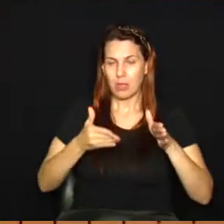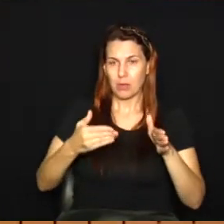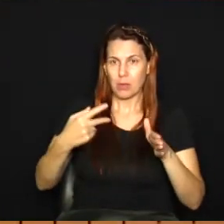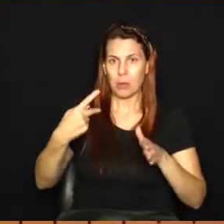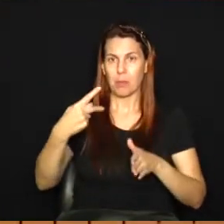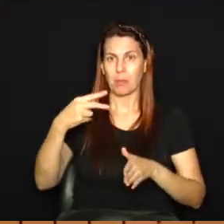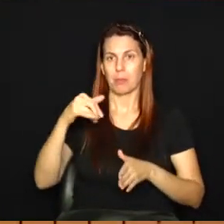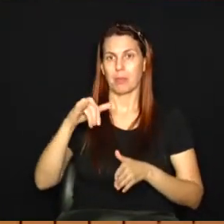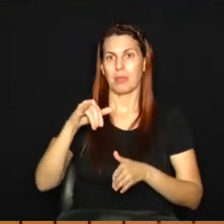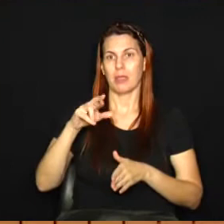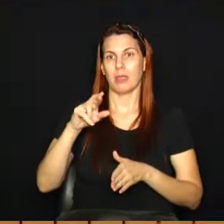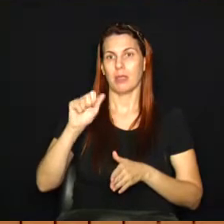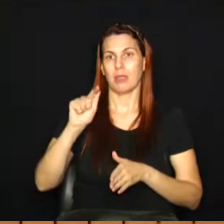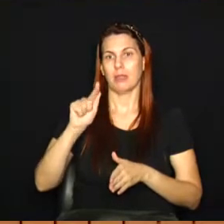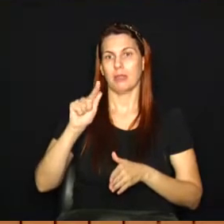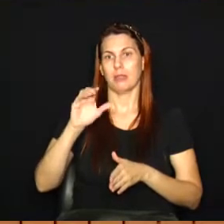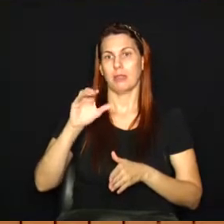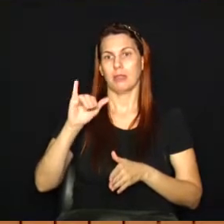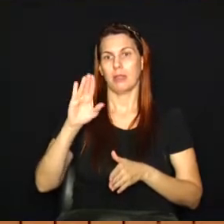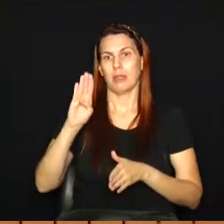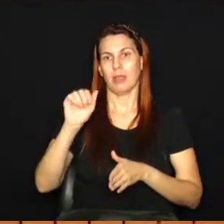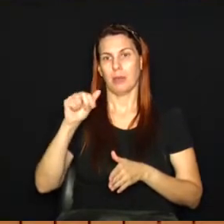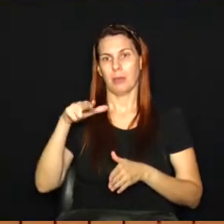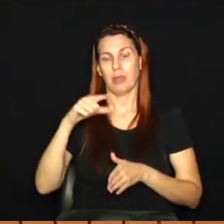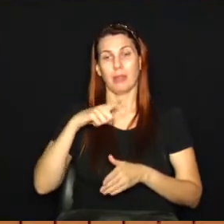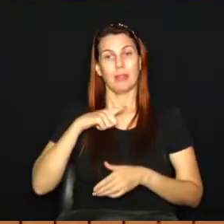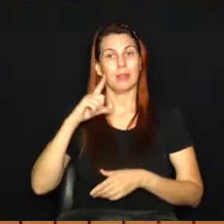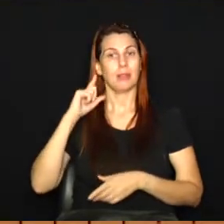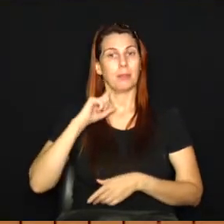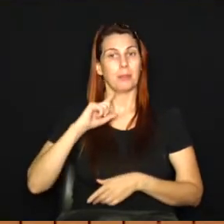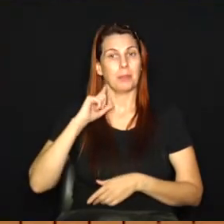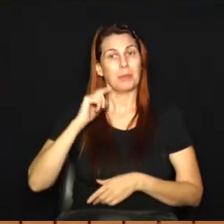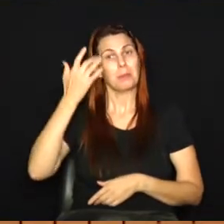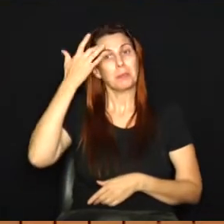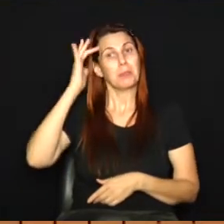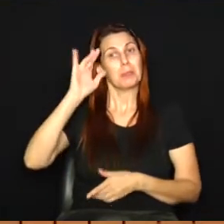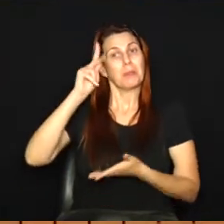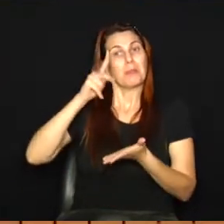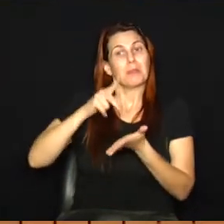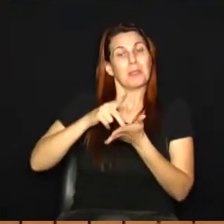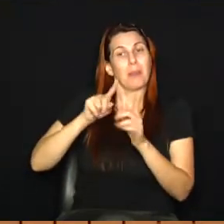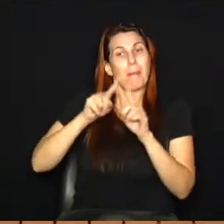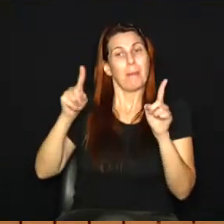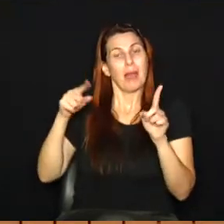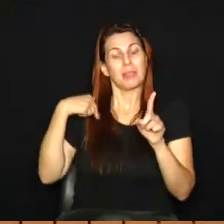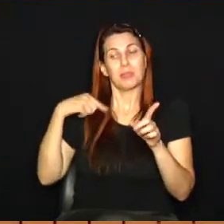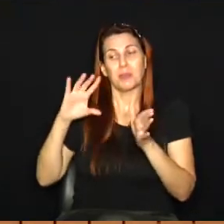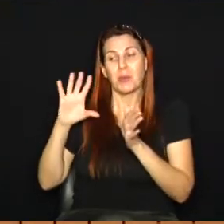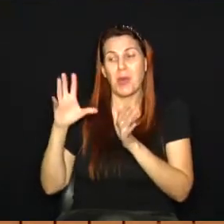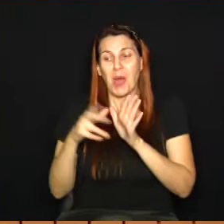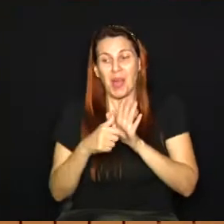Minas Gerais. Eu não sei se é verdade. Enfim, nós piracicabanos roubamos a música.